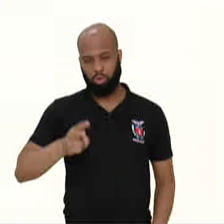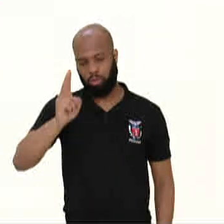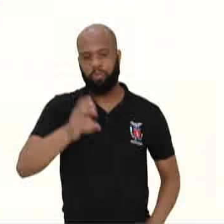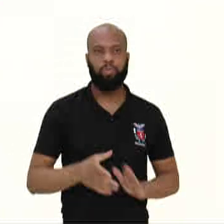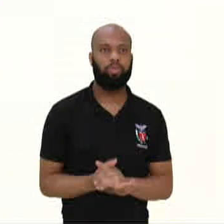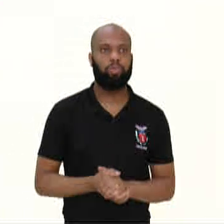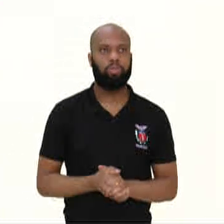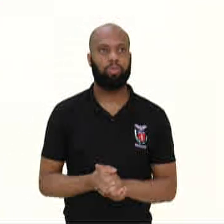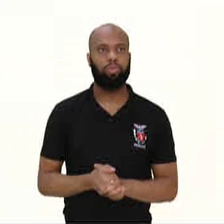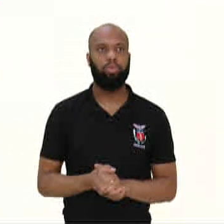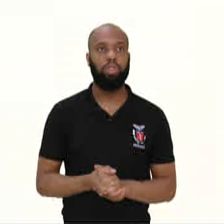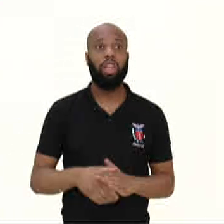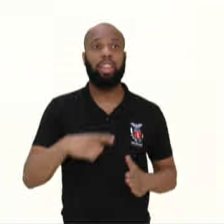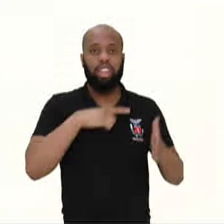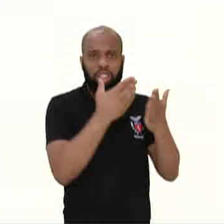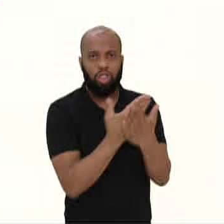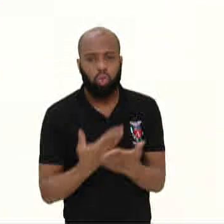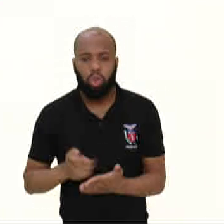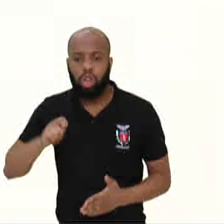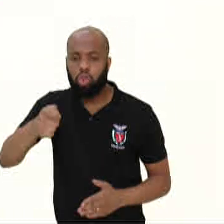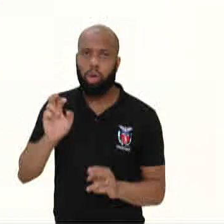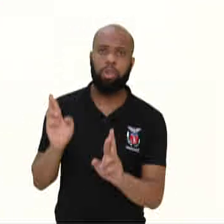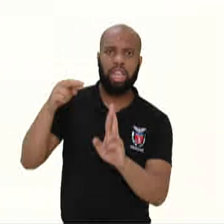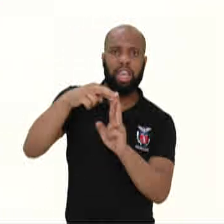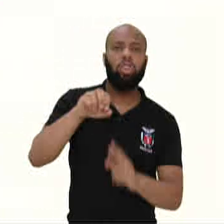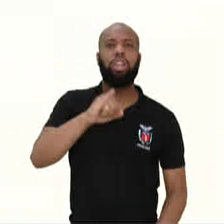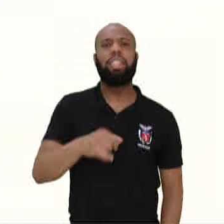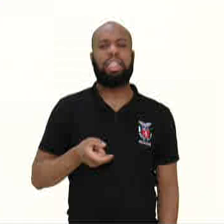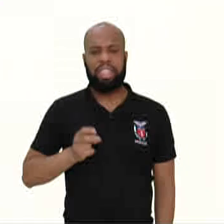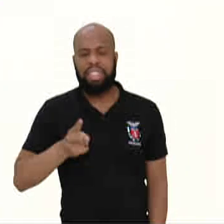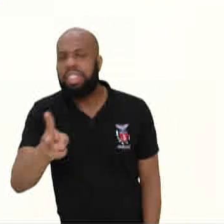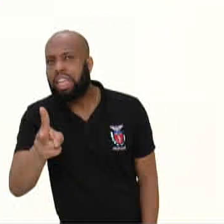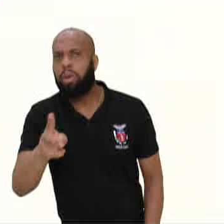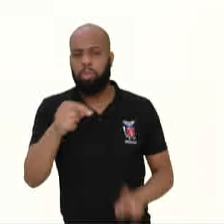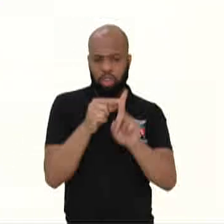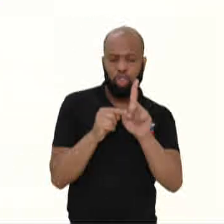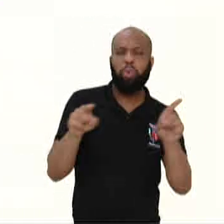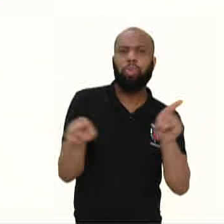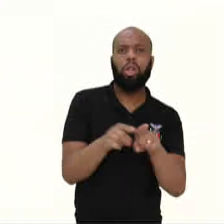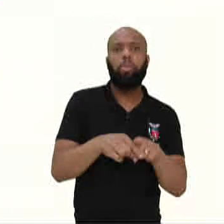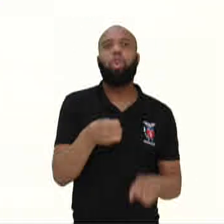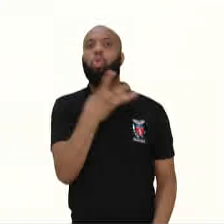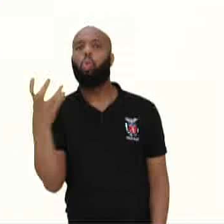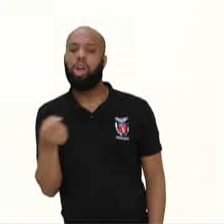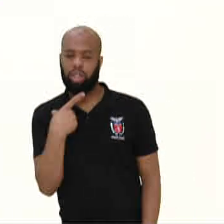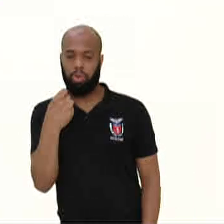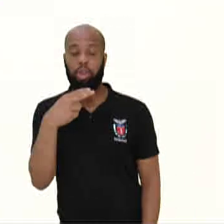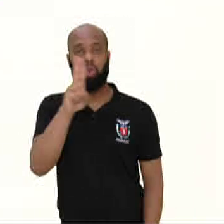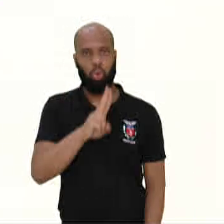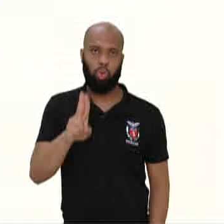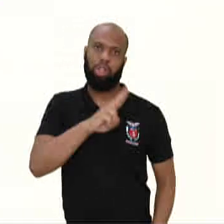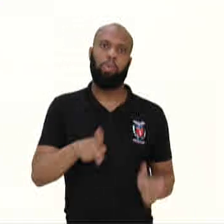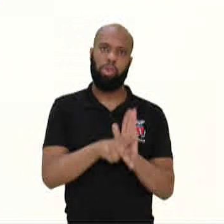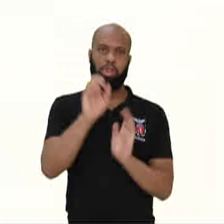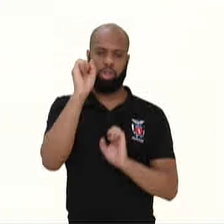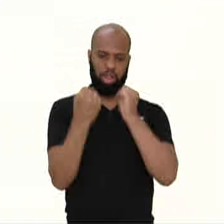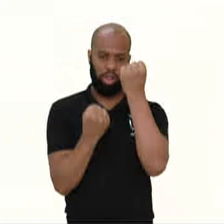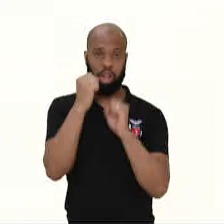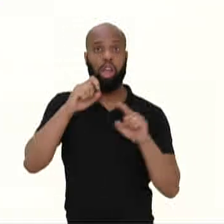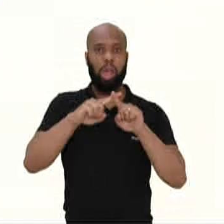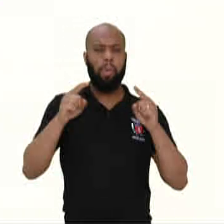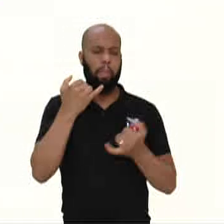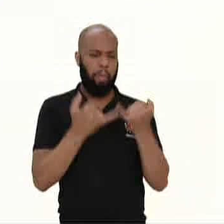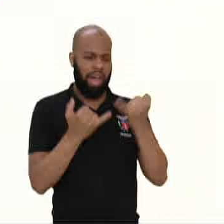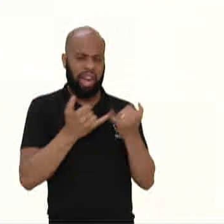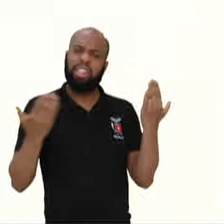Continuando, poucos estudos se referem à frequência, tipo e quantidade de suplementos usados, mas parece ser